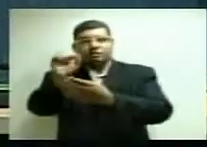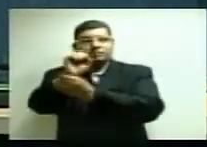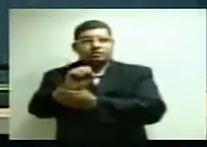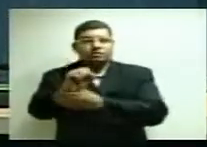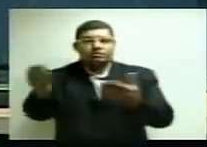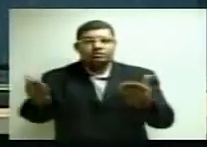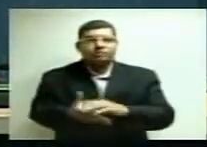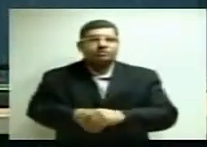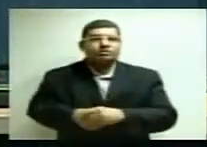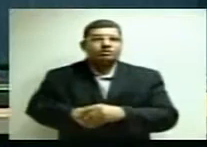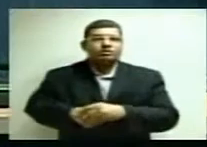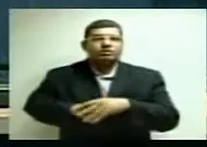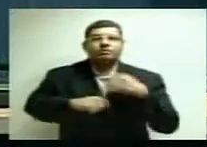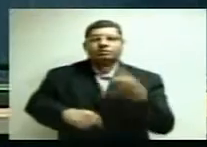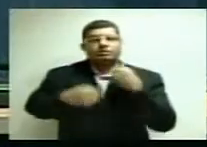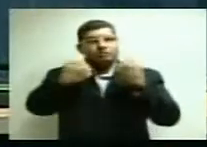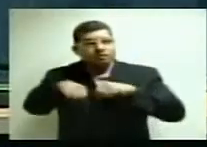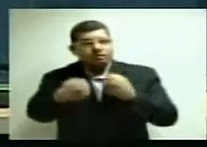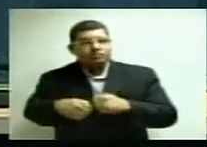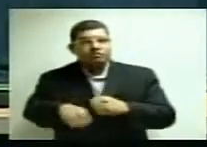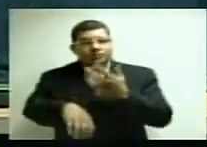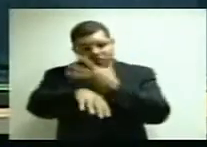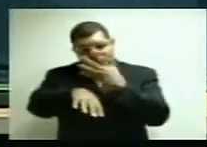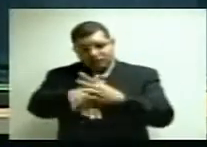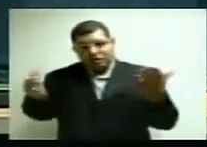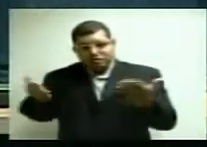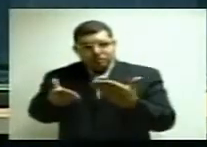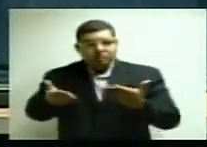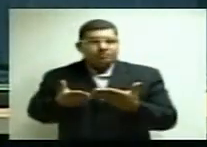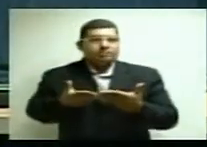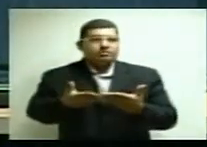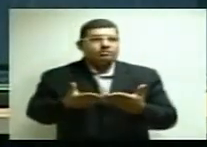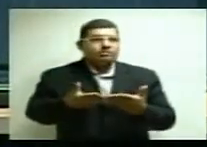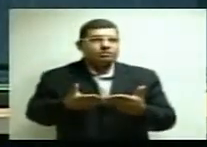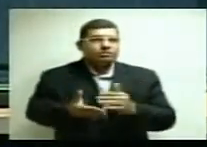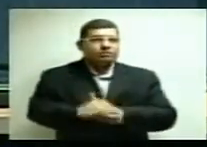para o pedestre. Nós precisamos estimular